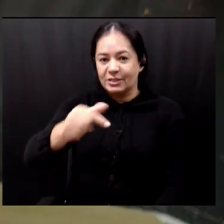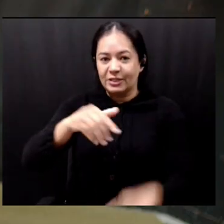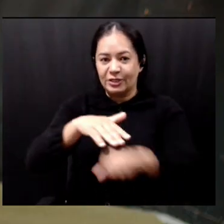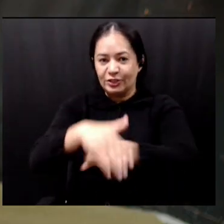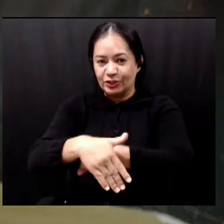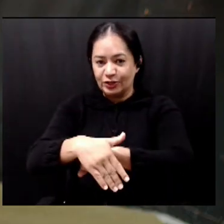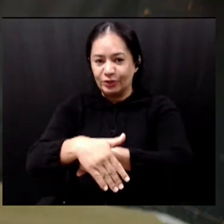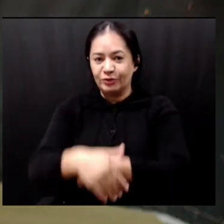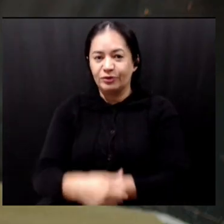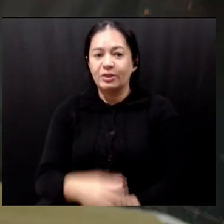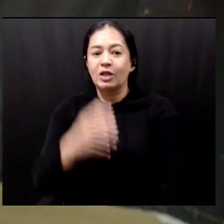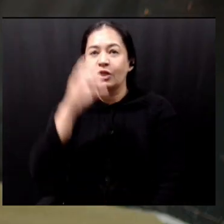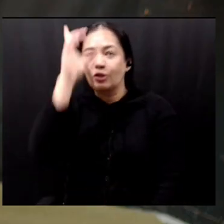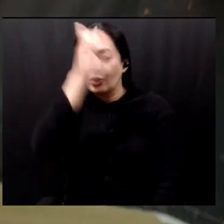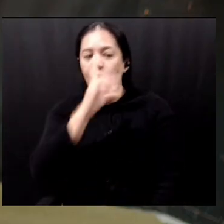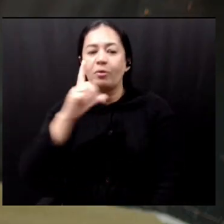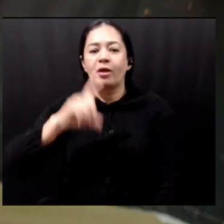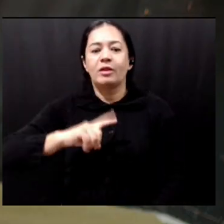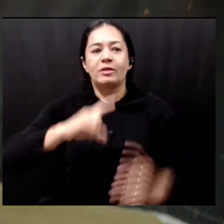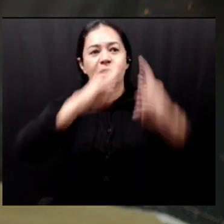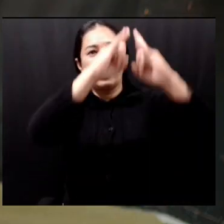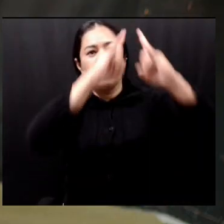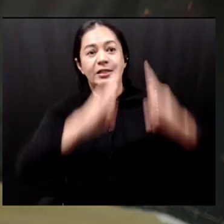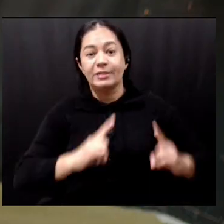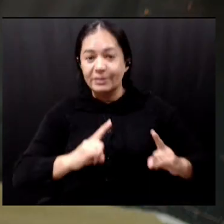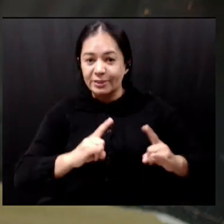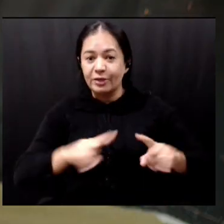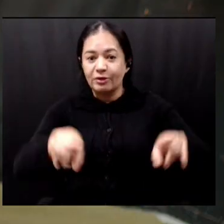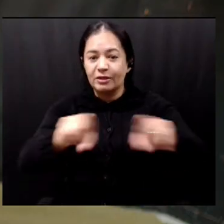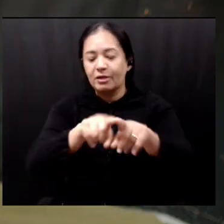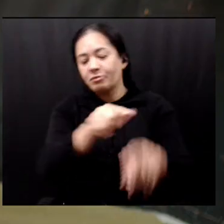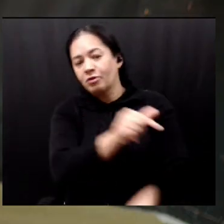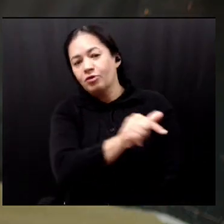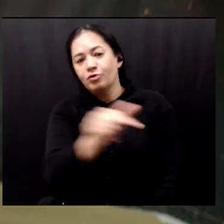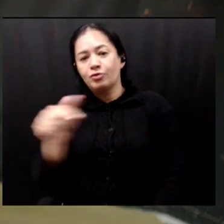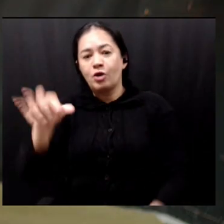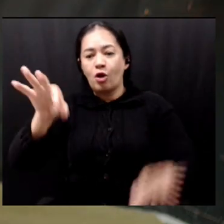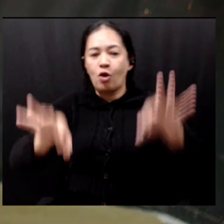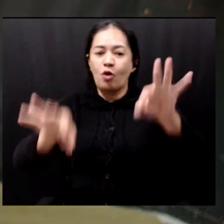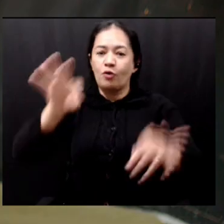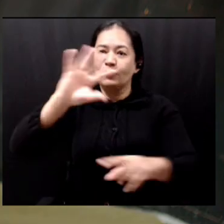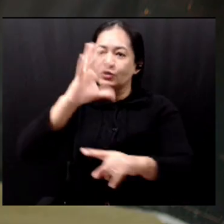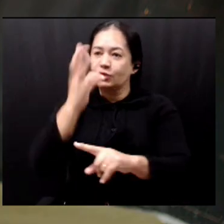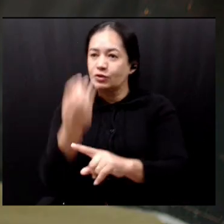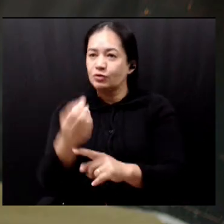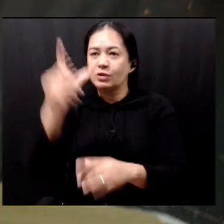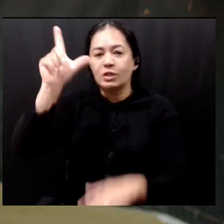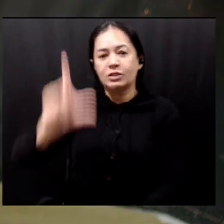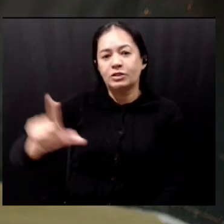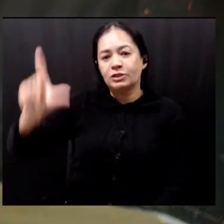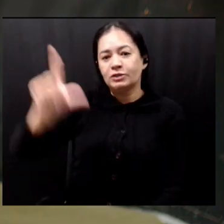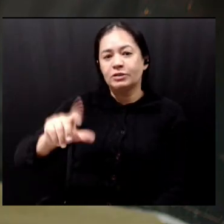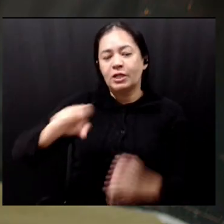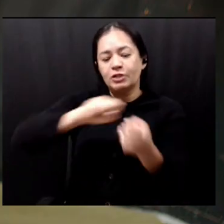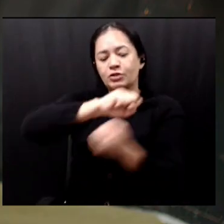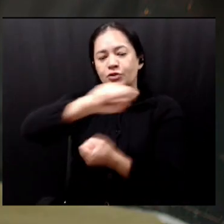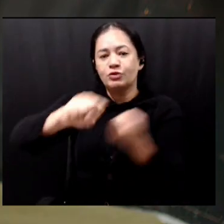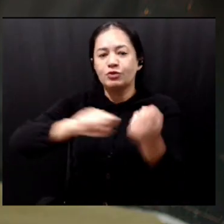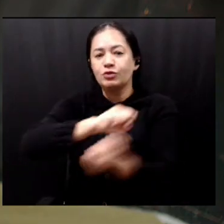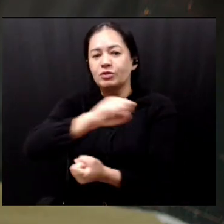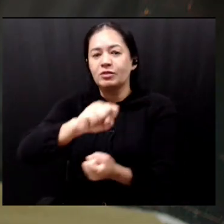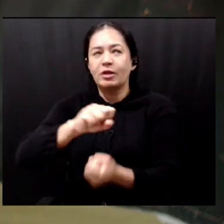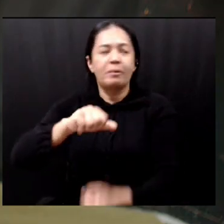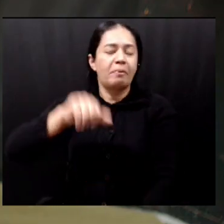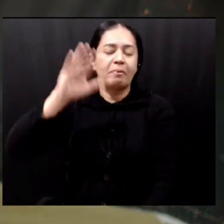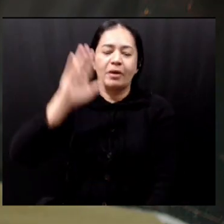tem espetáculo circense e ao longo da semana oficinas de arte, literatura, sustentabilidade e muito mais. Para participar,